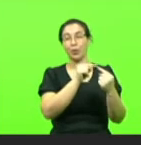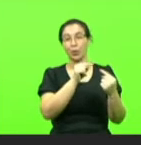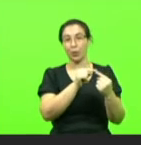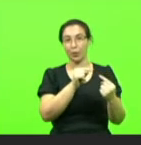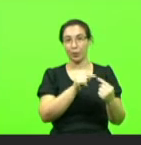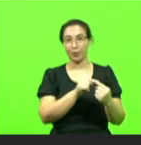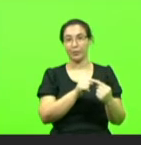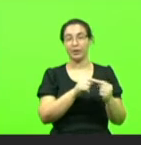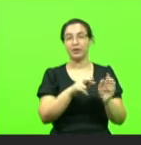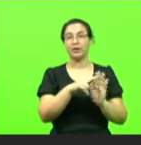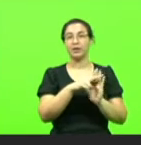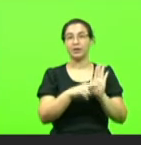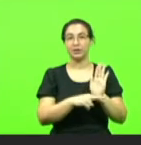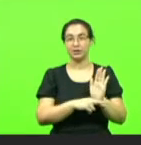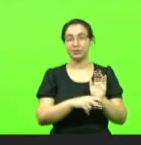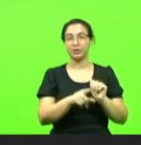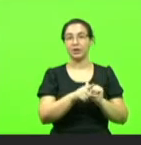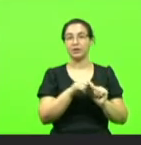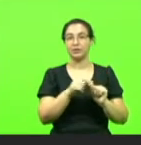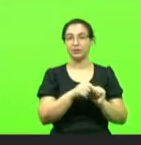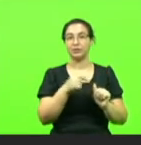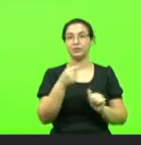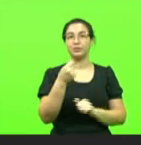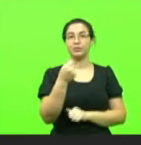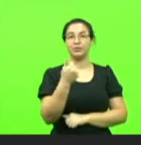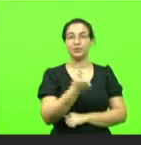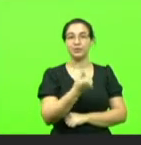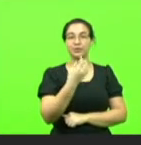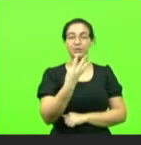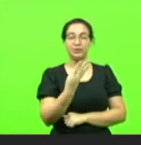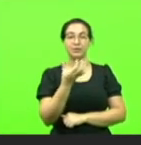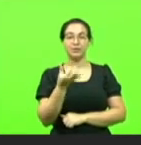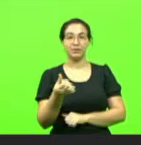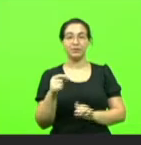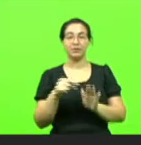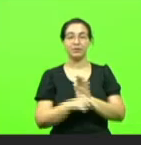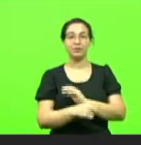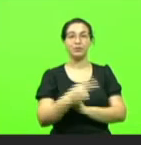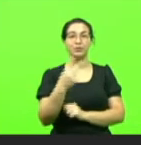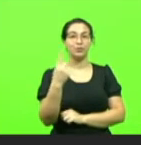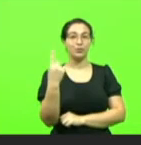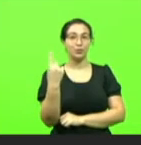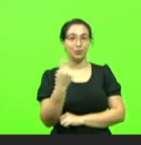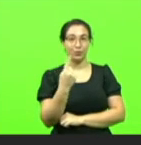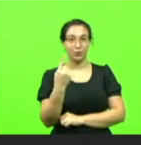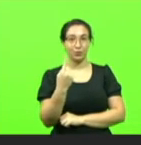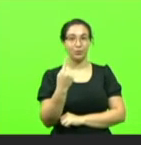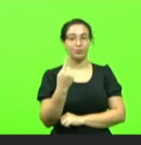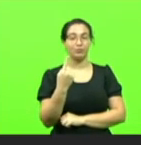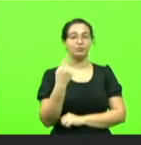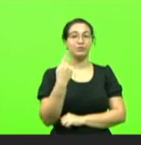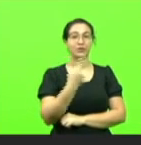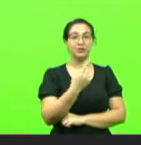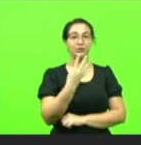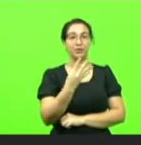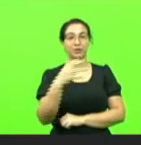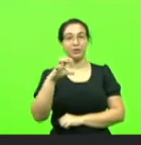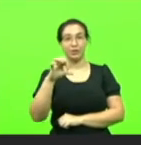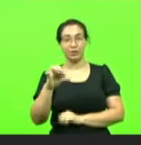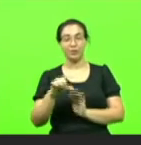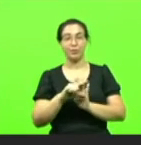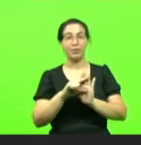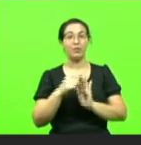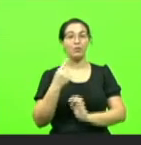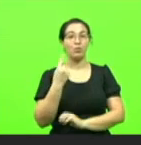também regimentais artigo 146 enciso 849 parágrafo